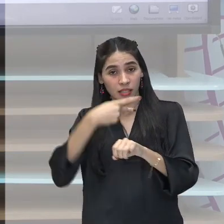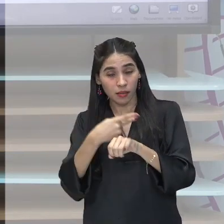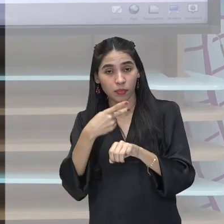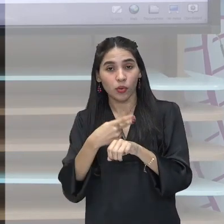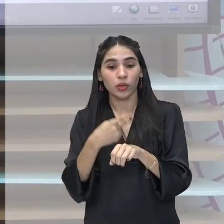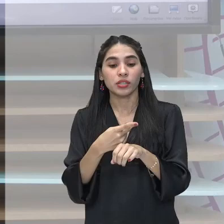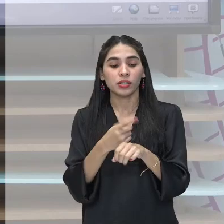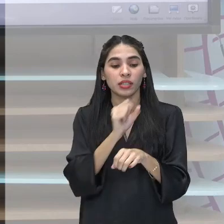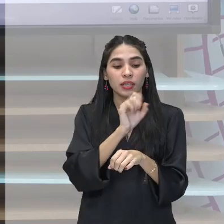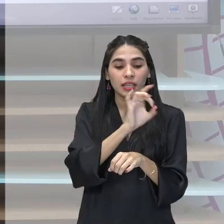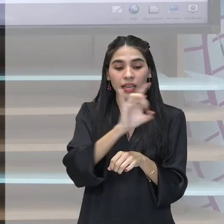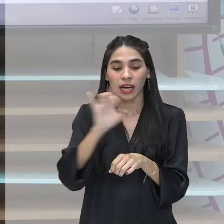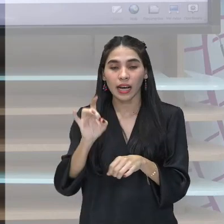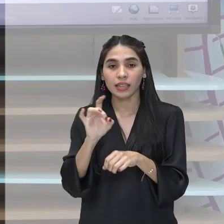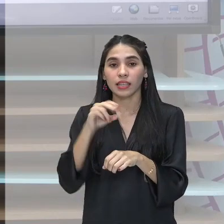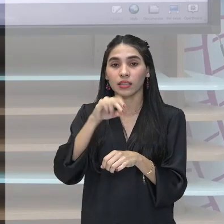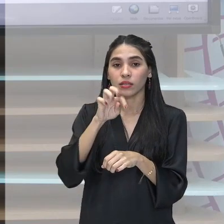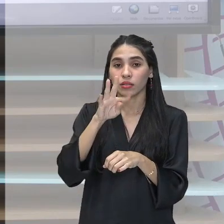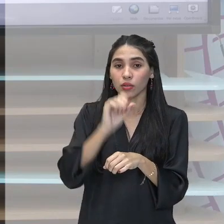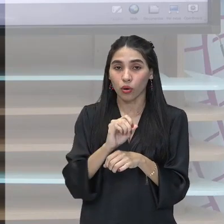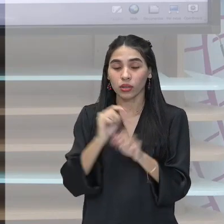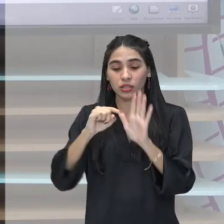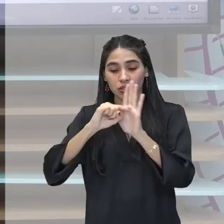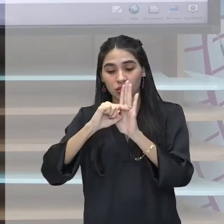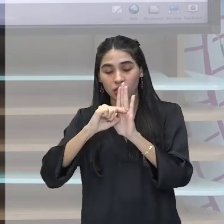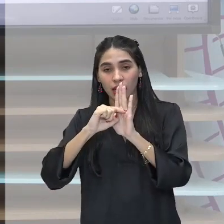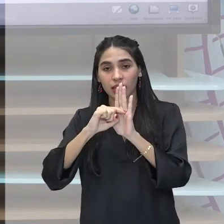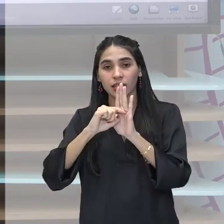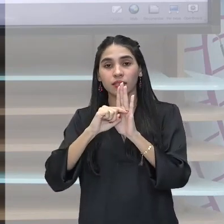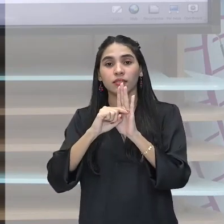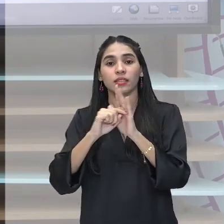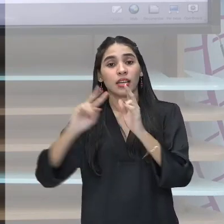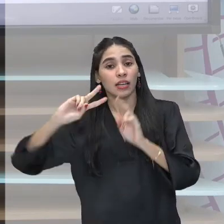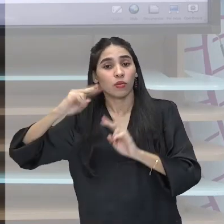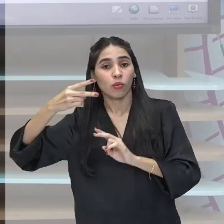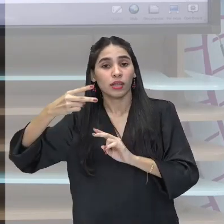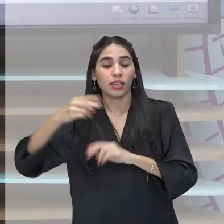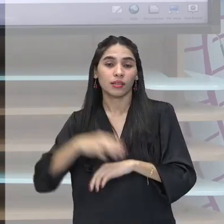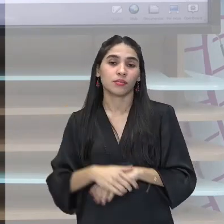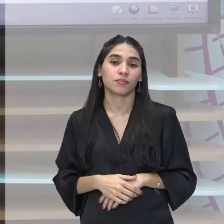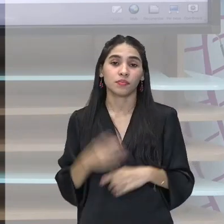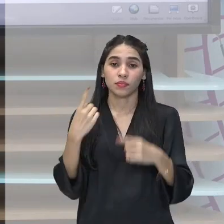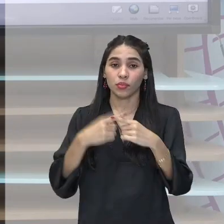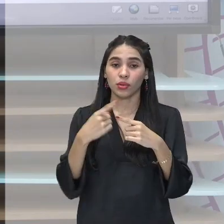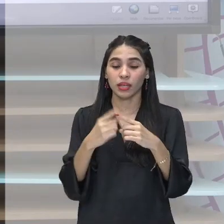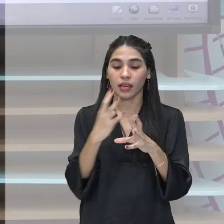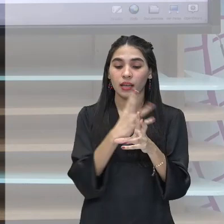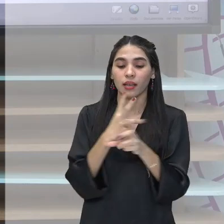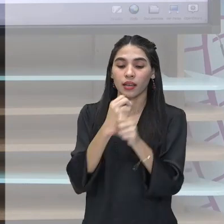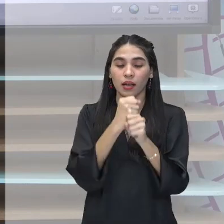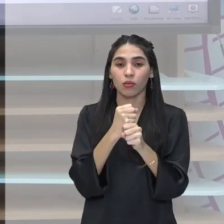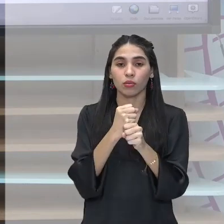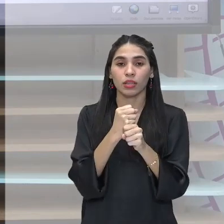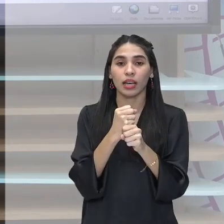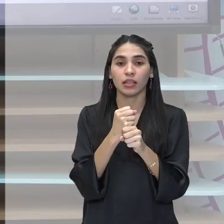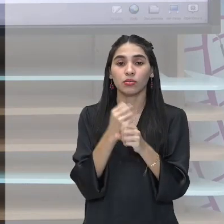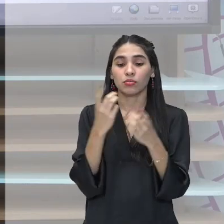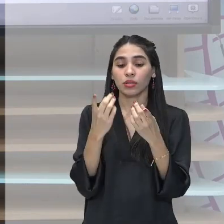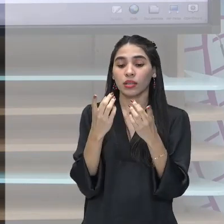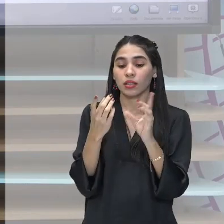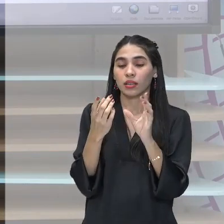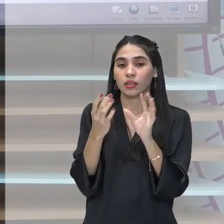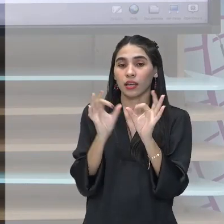cada nota, subtraído dessa média elevado ao quadrado. Olha. Por quê? Porque foi calculado o quão